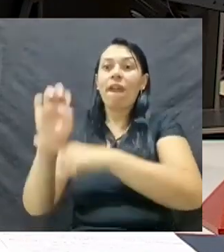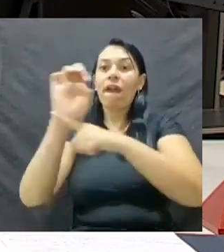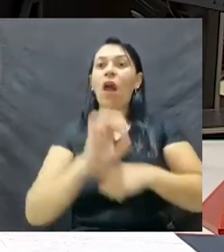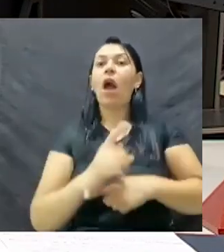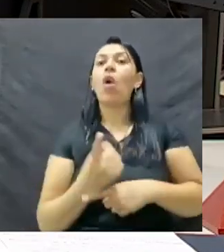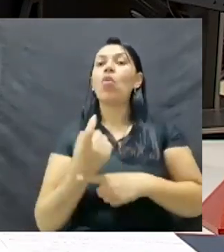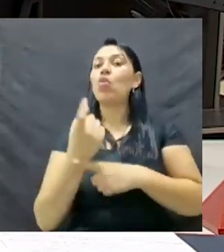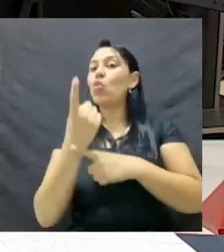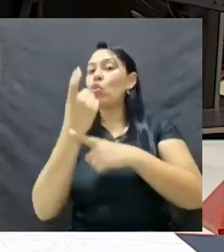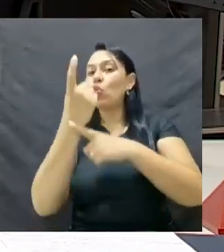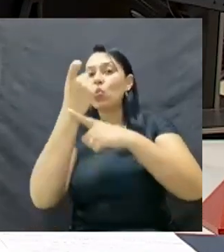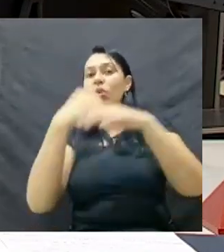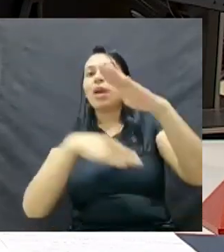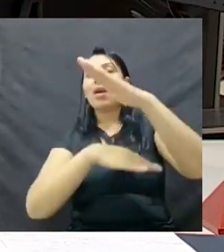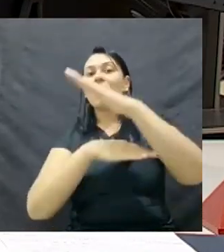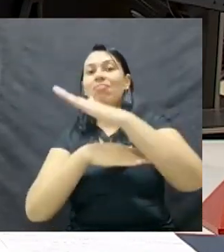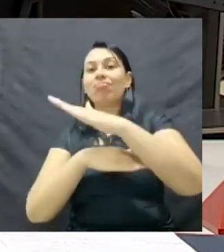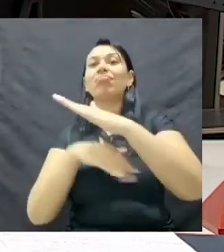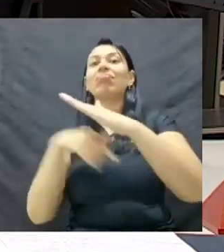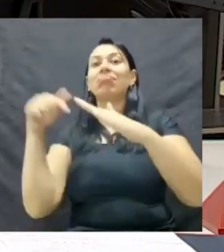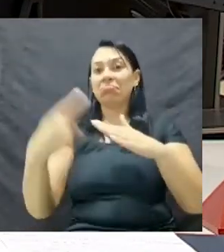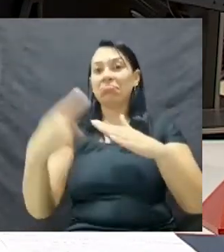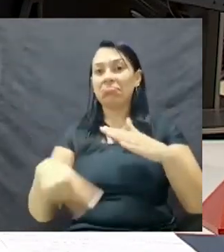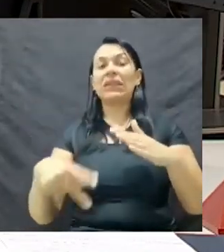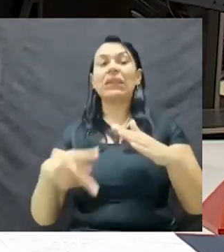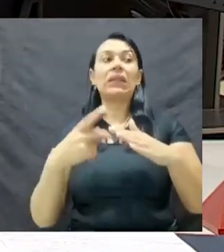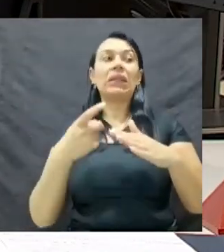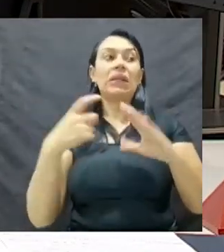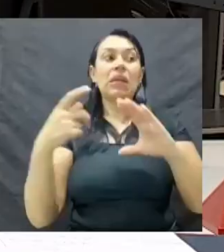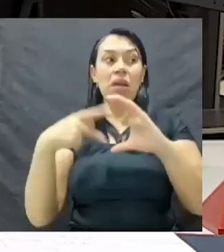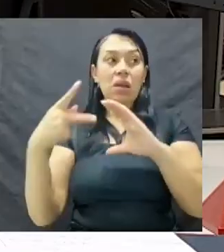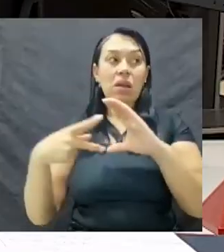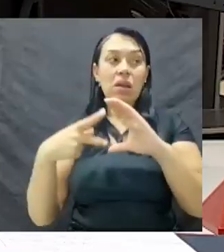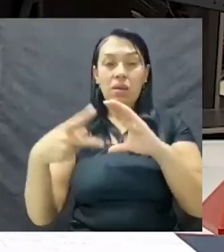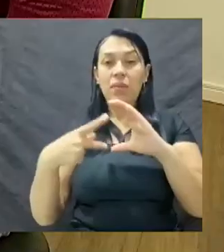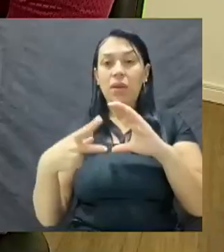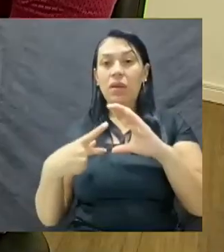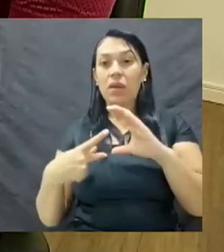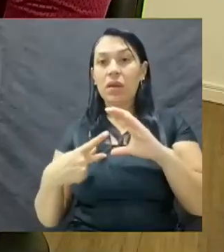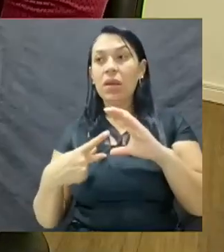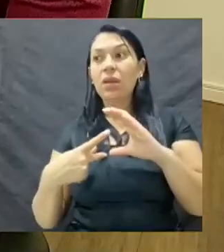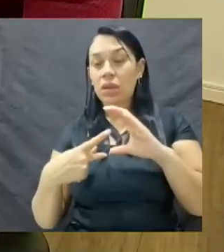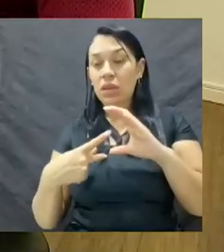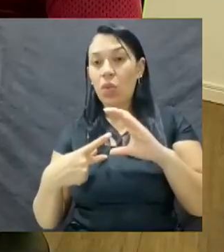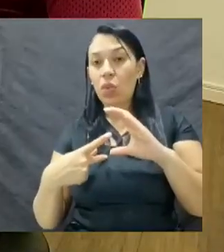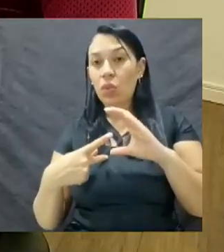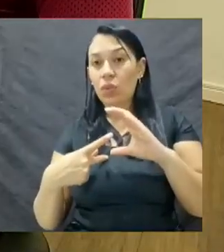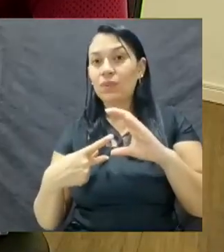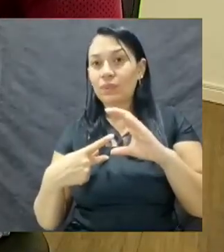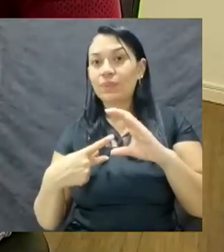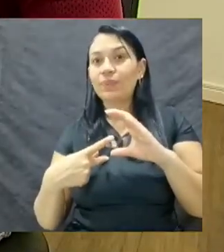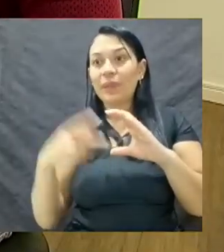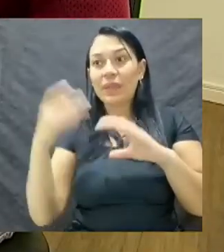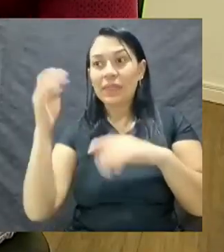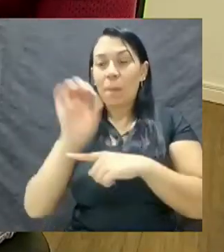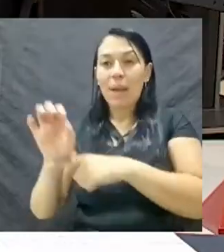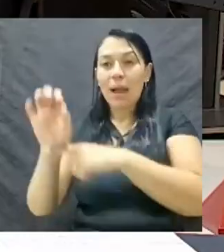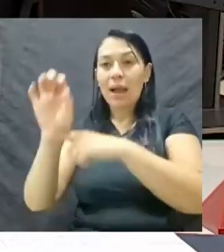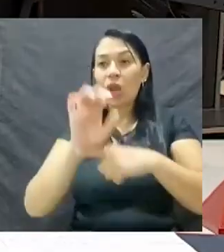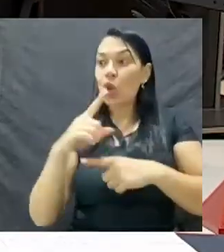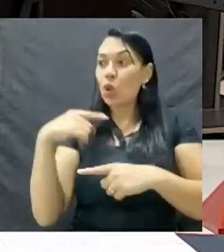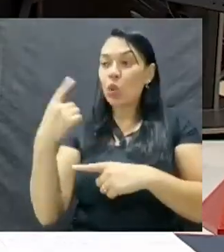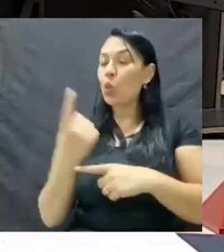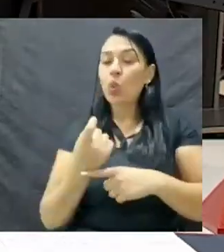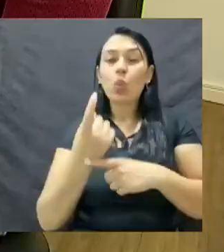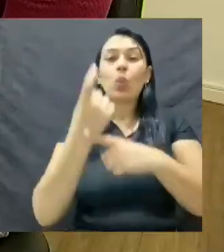estado, estamos falando em 645 municípios, é isso? No estado de São Paulo. Então, somos cada município tem,